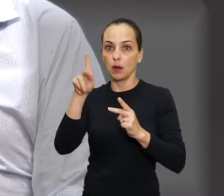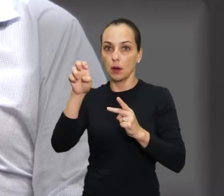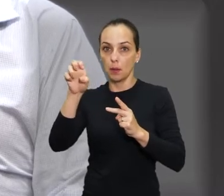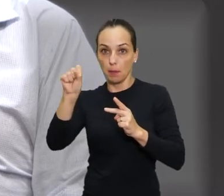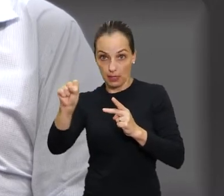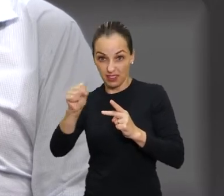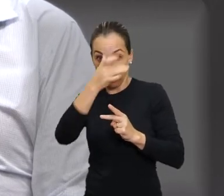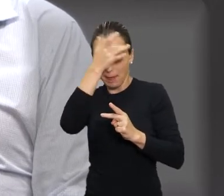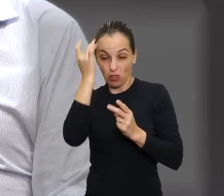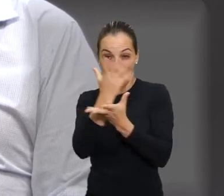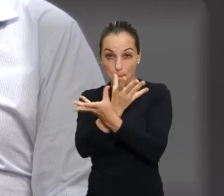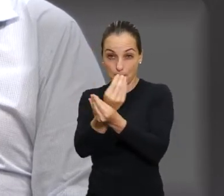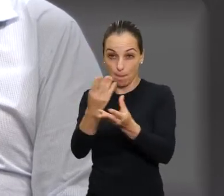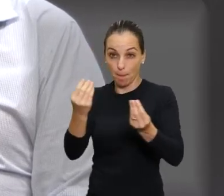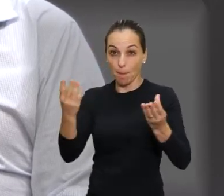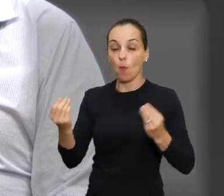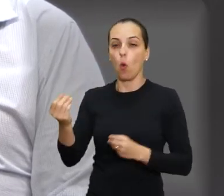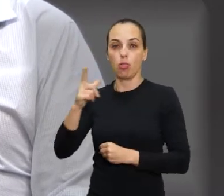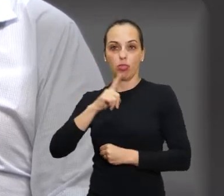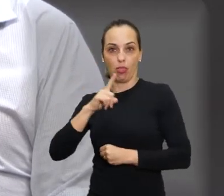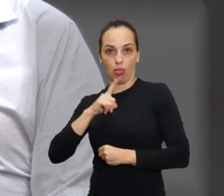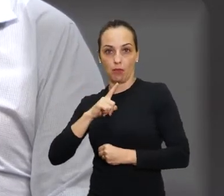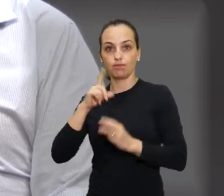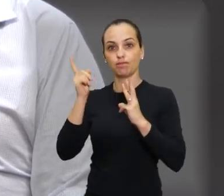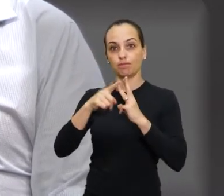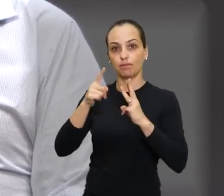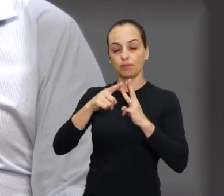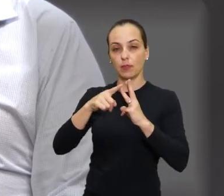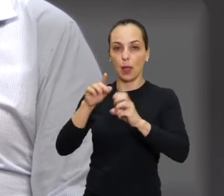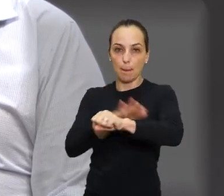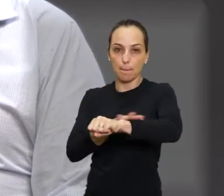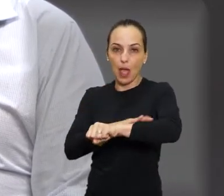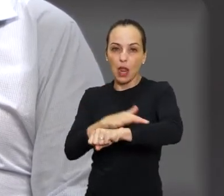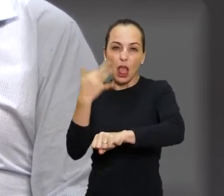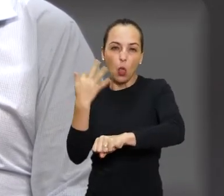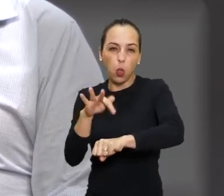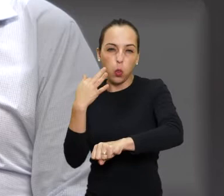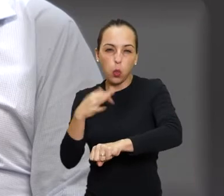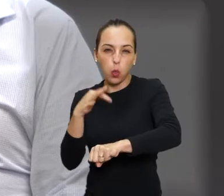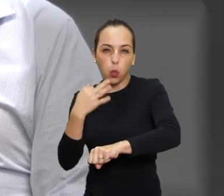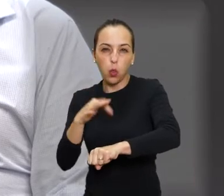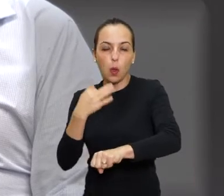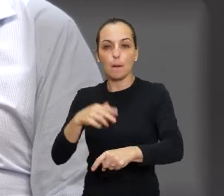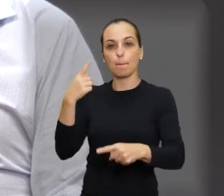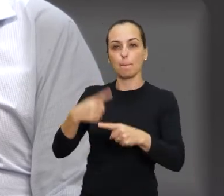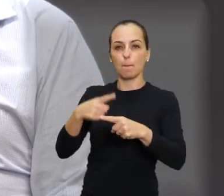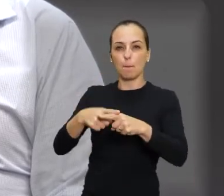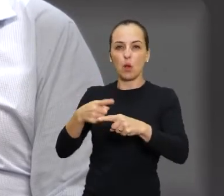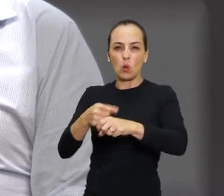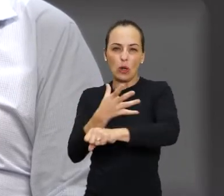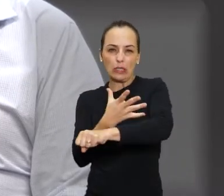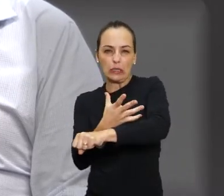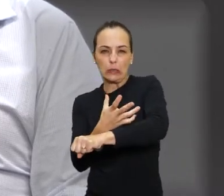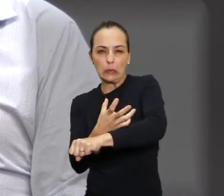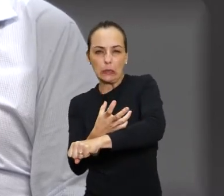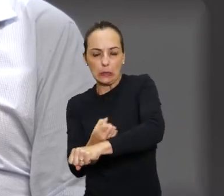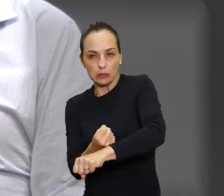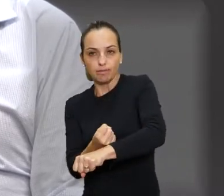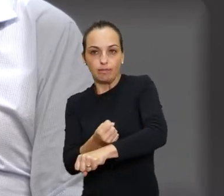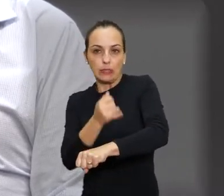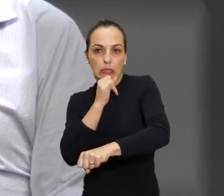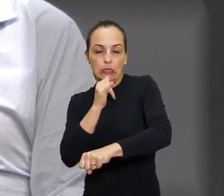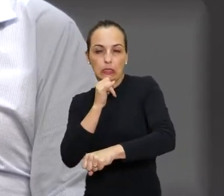do ano, e às vezes é feio a recidiva de herpes. Você pode ter aquelas reações que a gente chama de fototóxicas, o limão é o